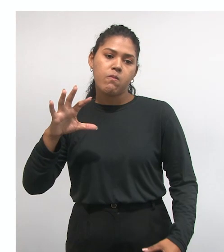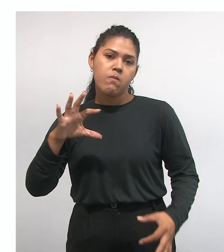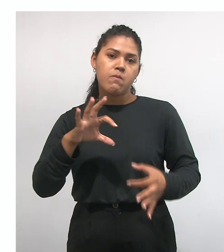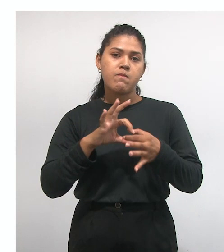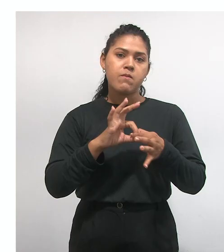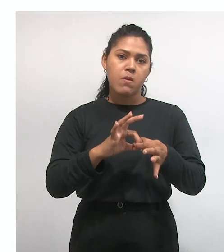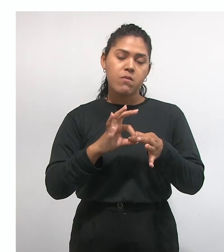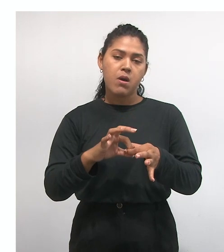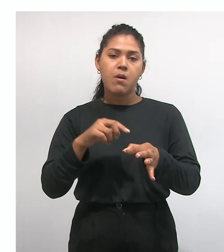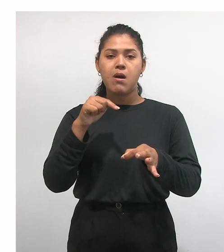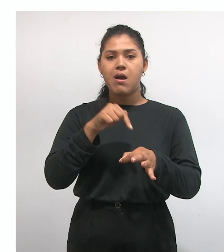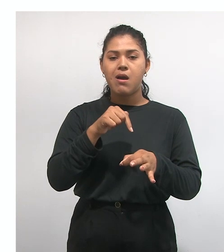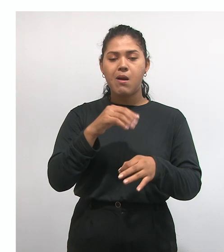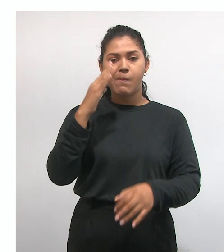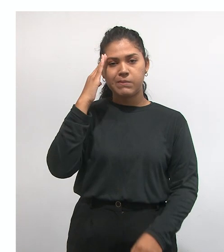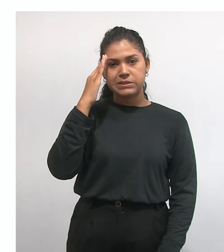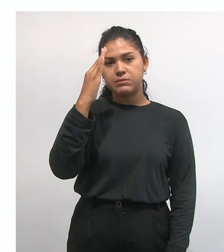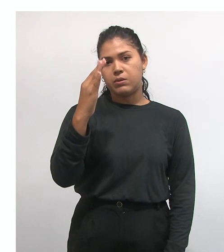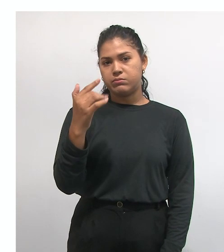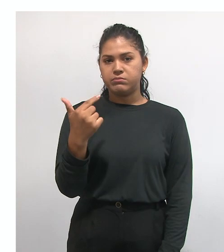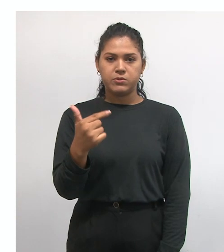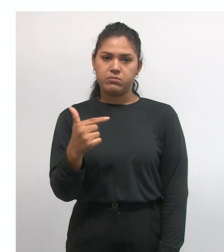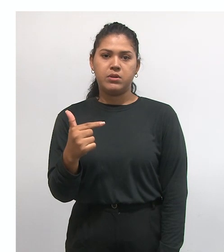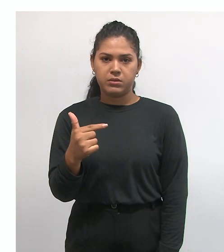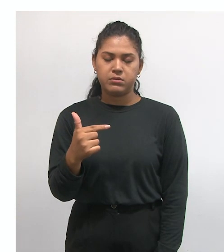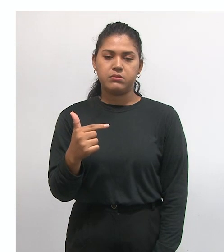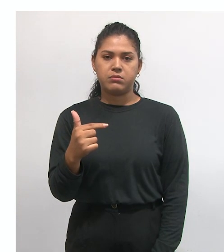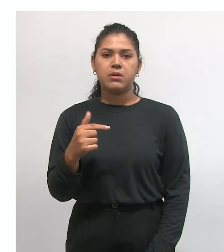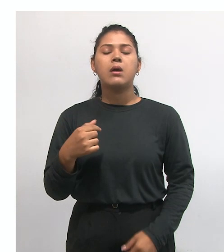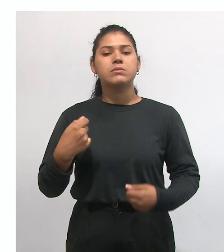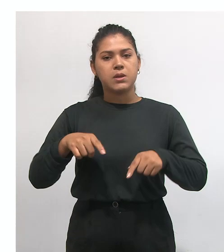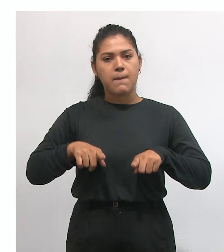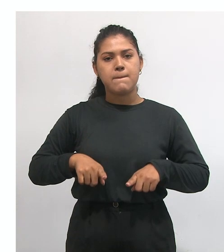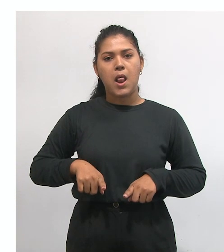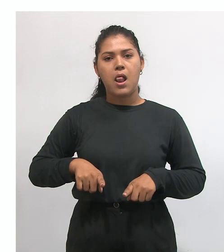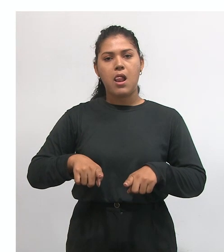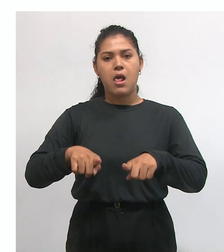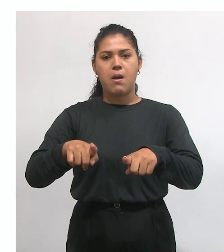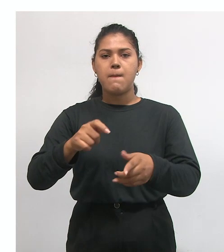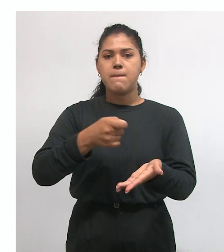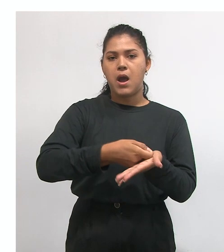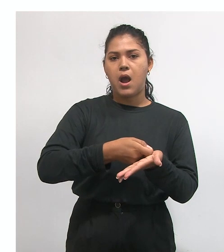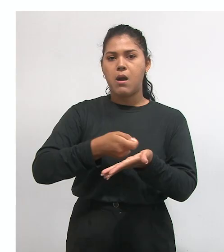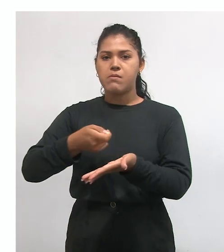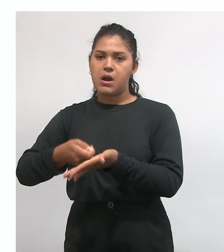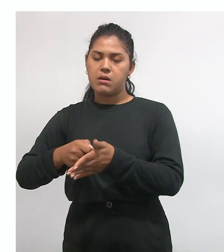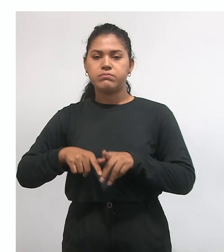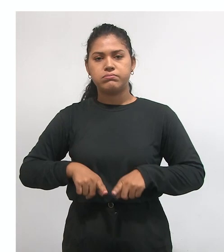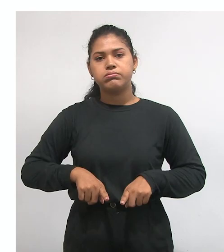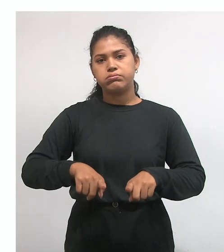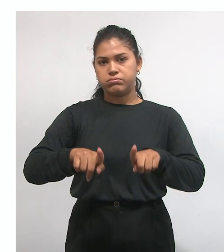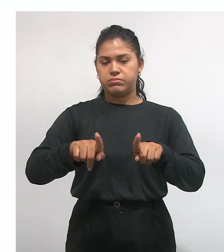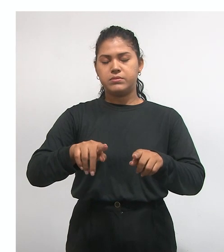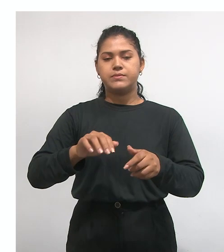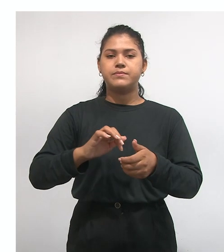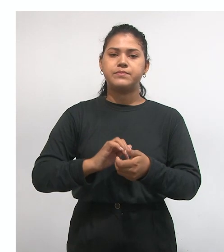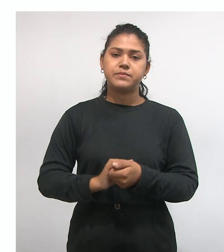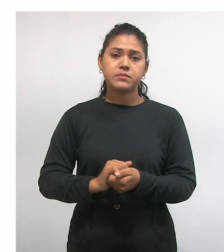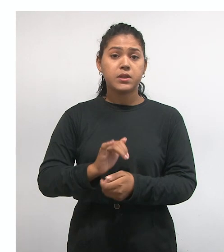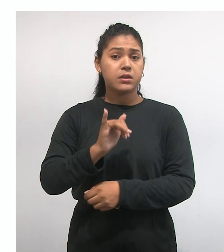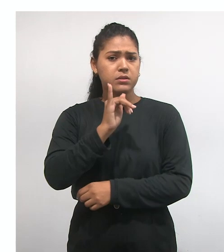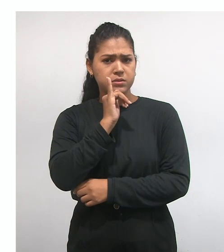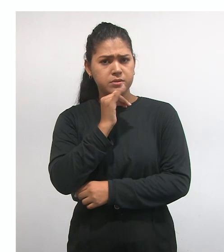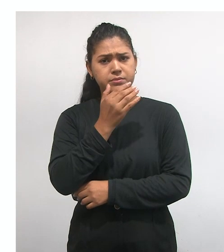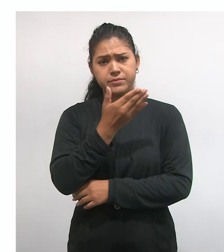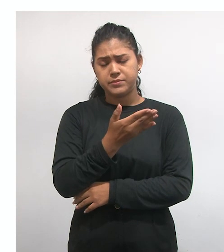você ter que pagar o tributo ou não, a obrigação acessória ela é obrigada. Vamos só te dar um exemplo, olha só.